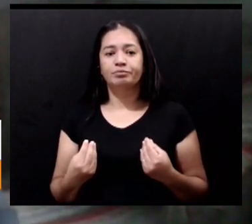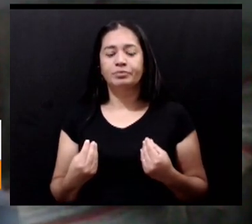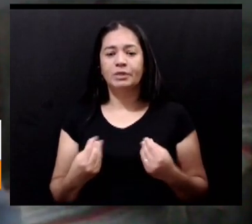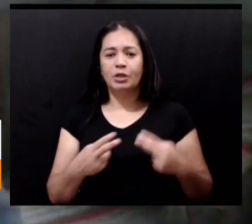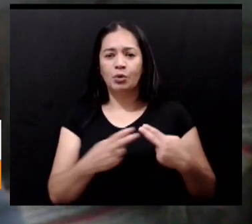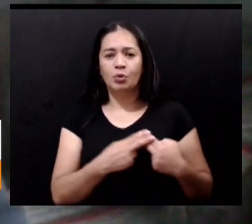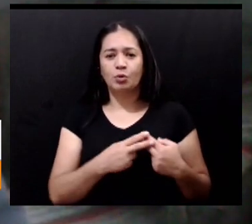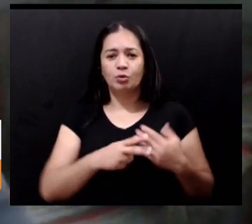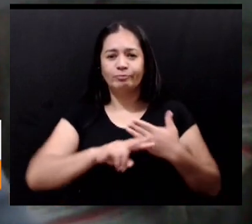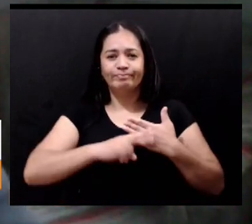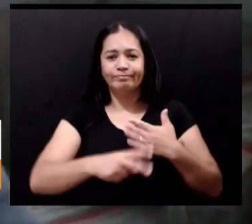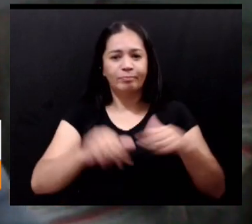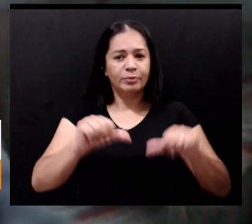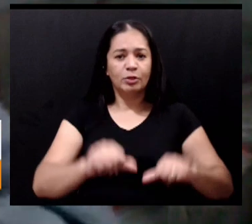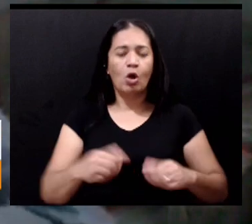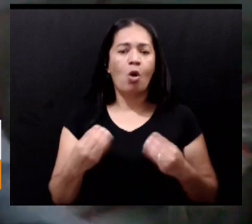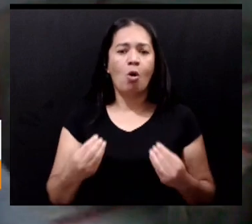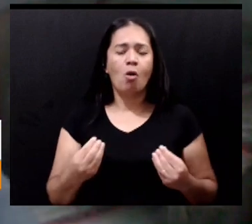Né?